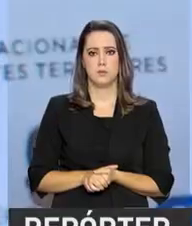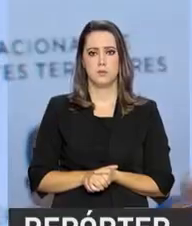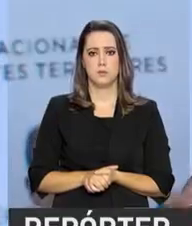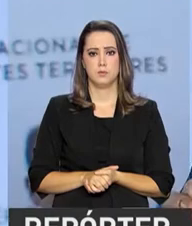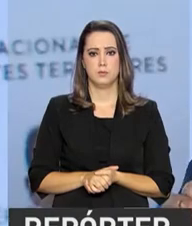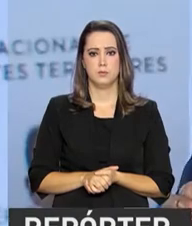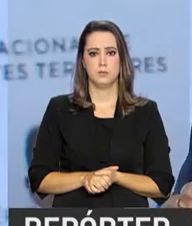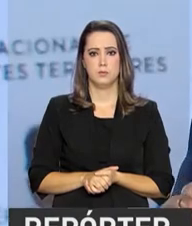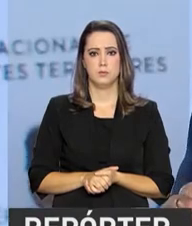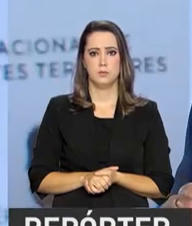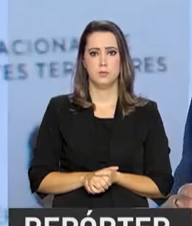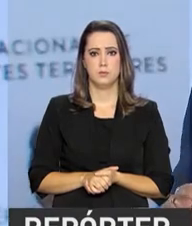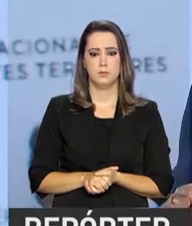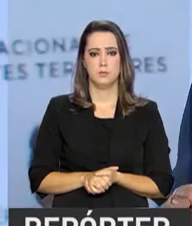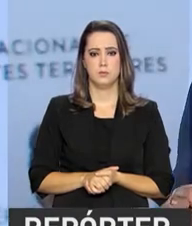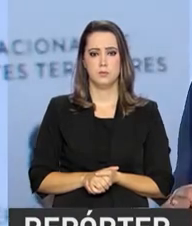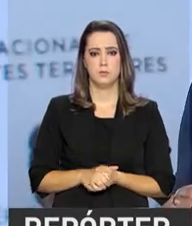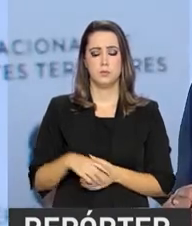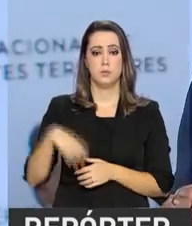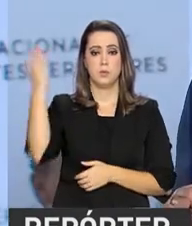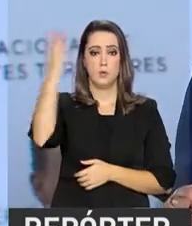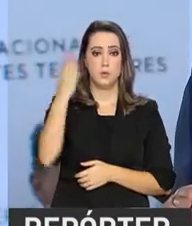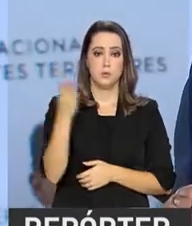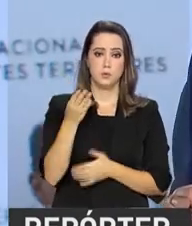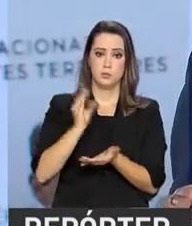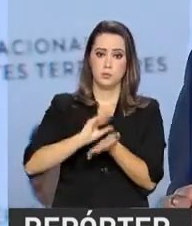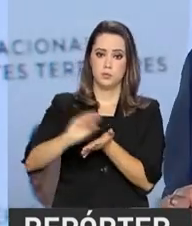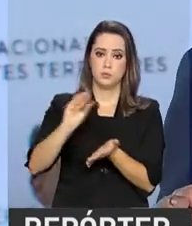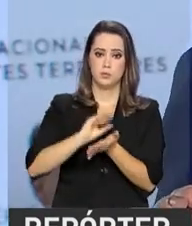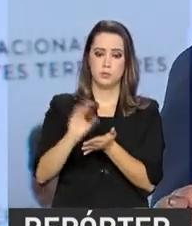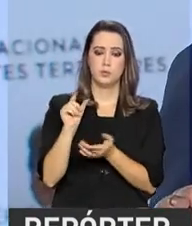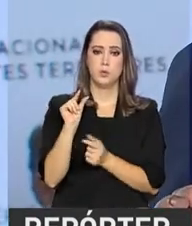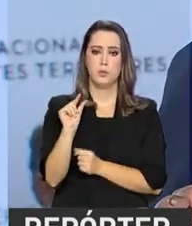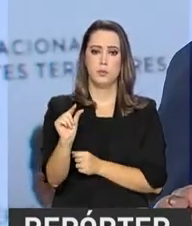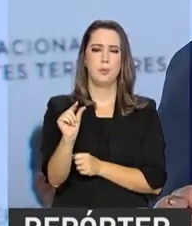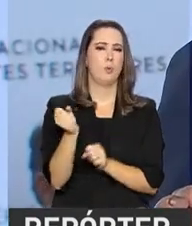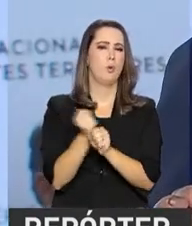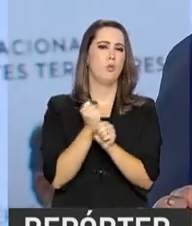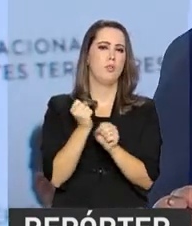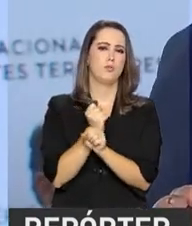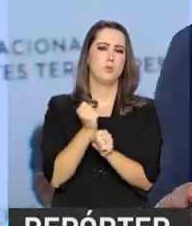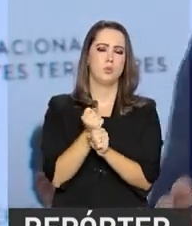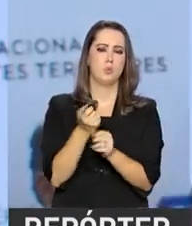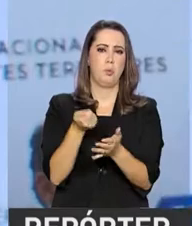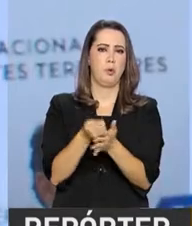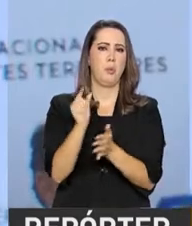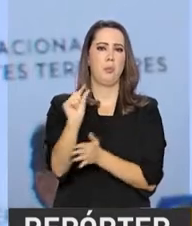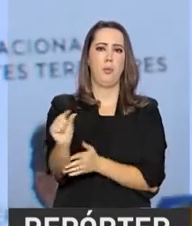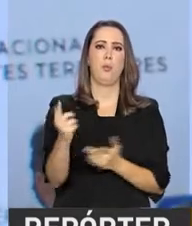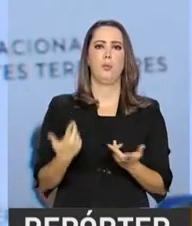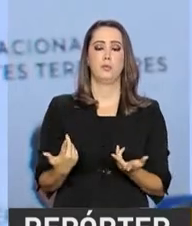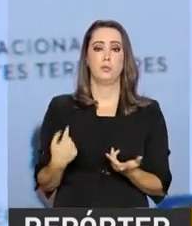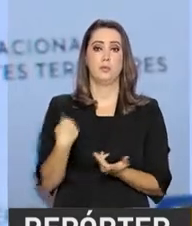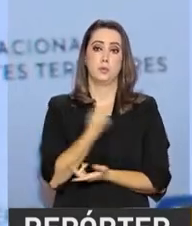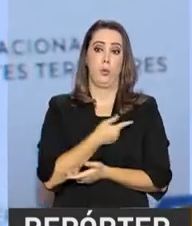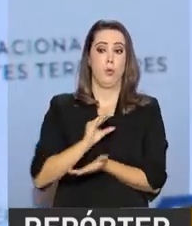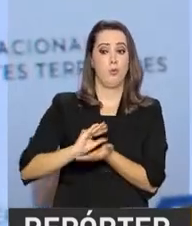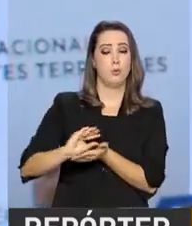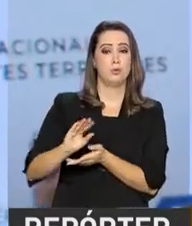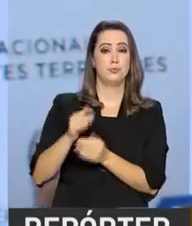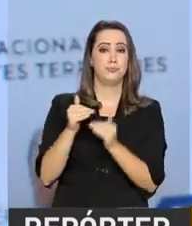o brasil é um país que ainda investe pouco em infraestrutura nós investimos moreira